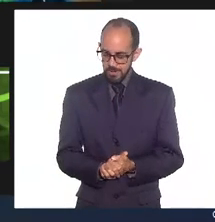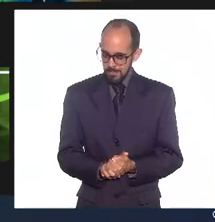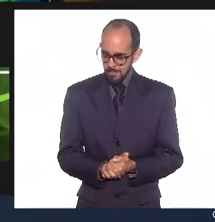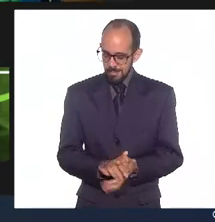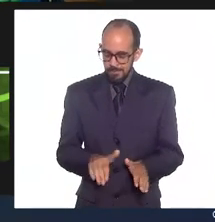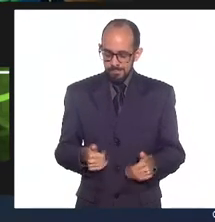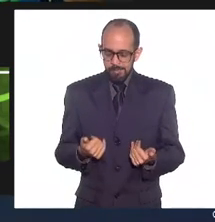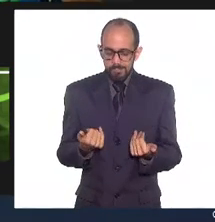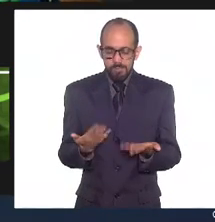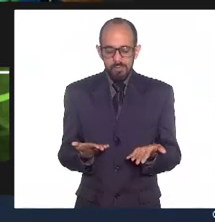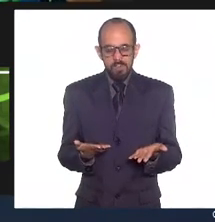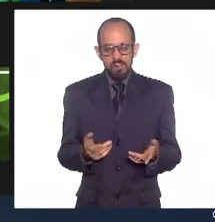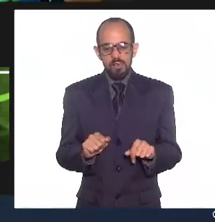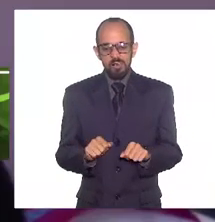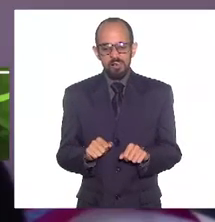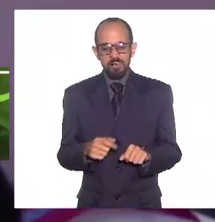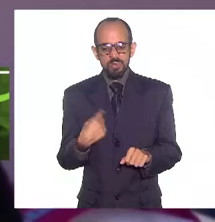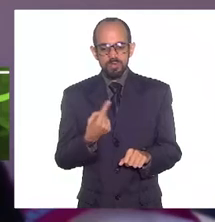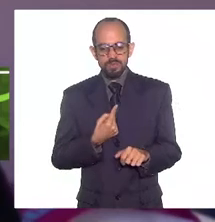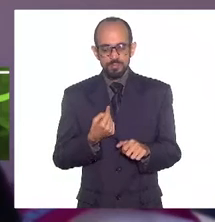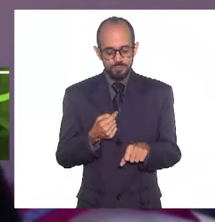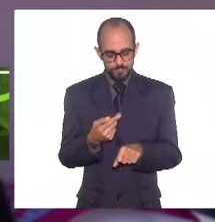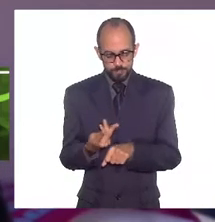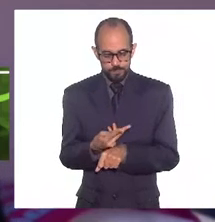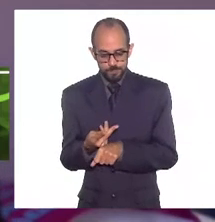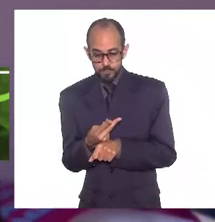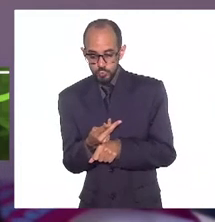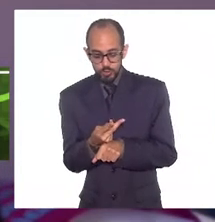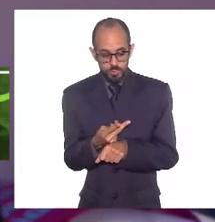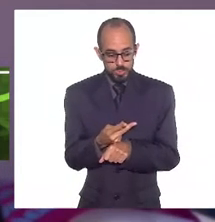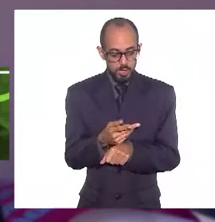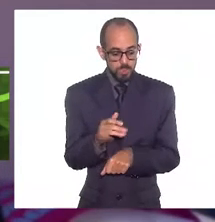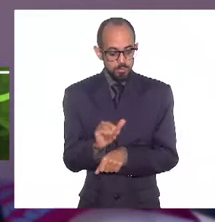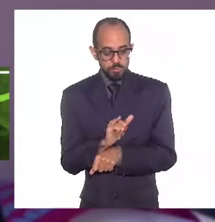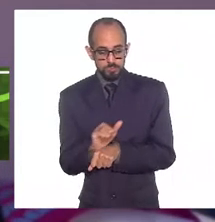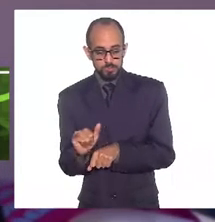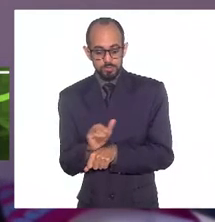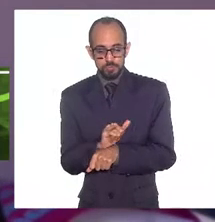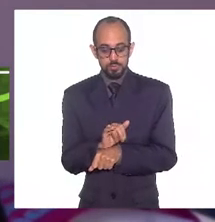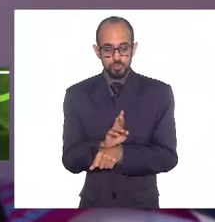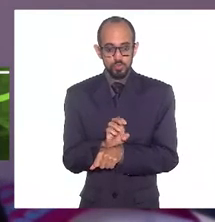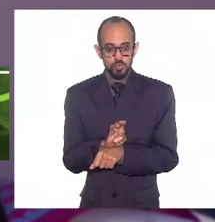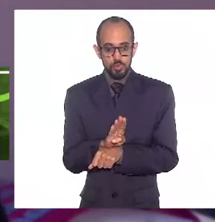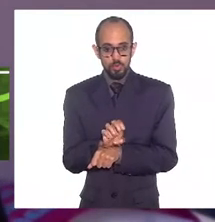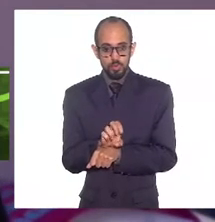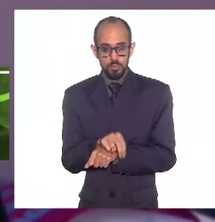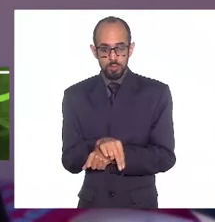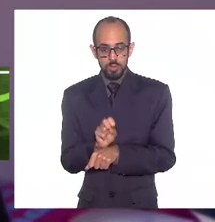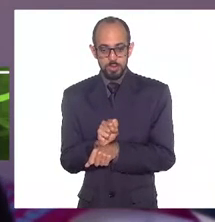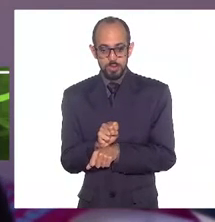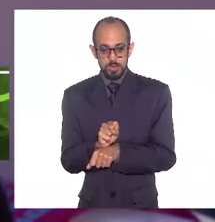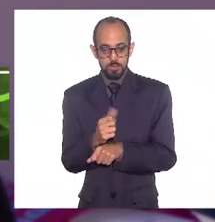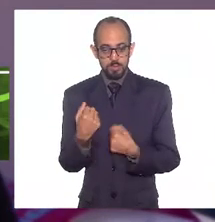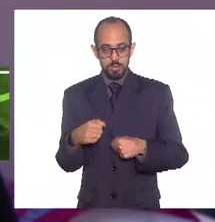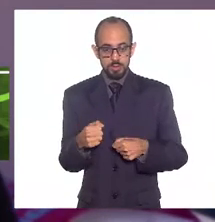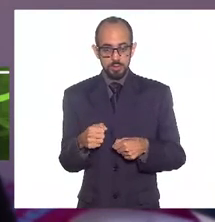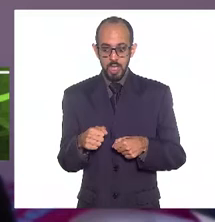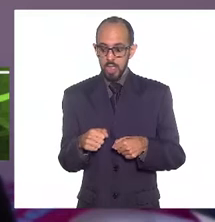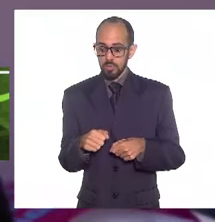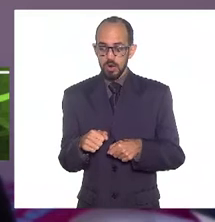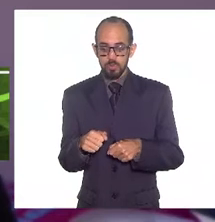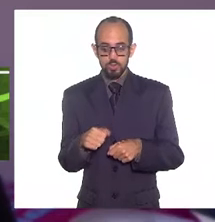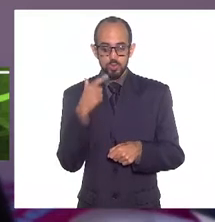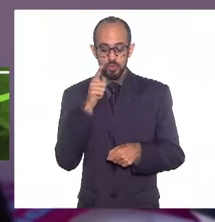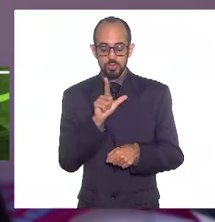bem fomos então buscar também na experiência de Rubens para ver que precisávamos contar com o que a